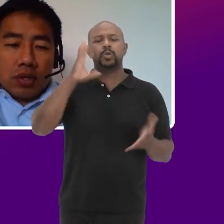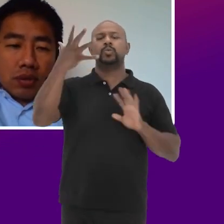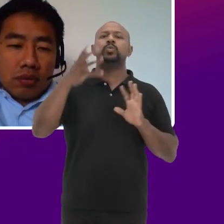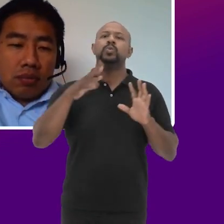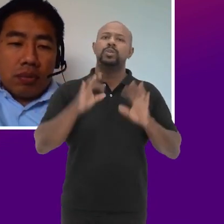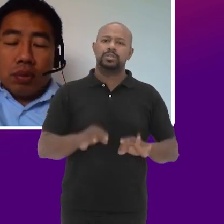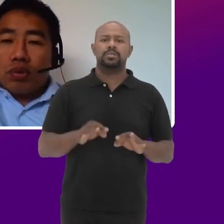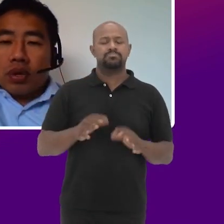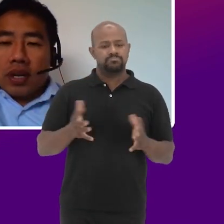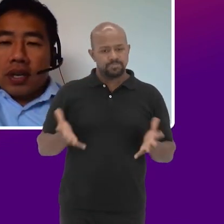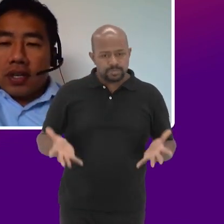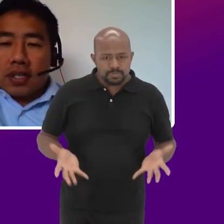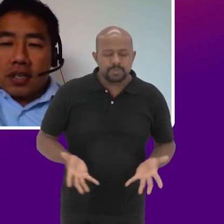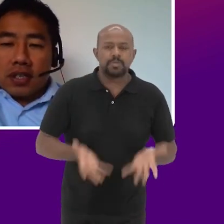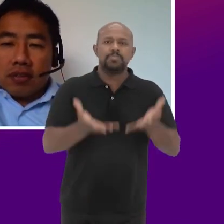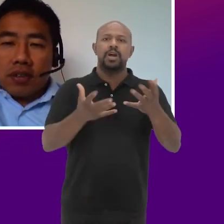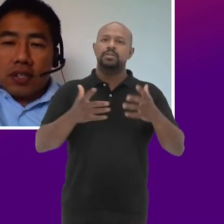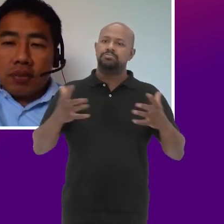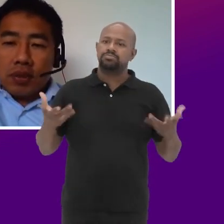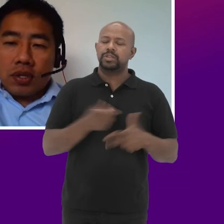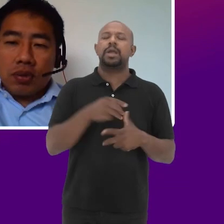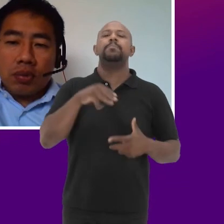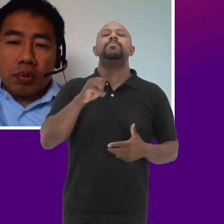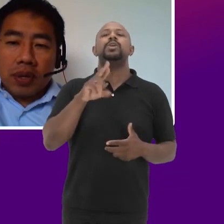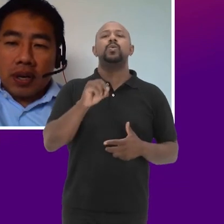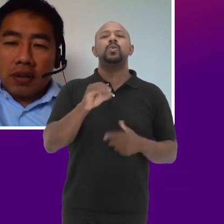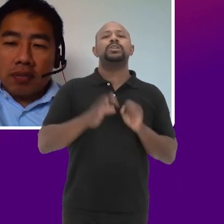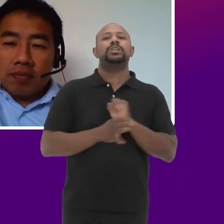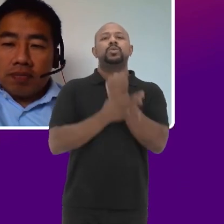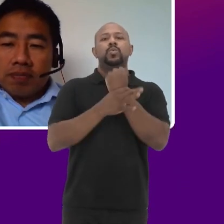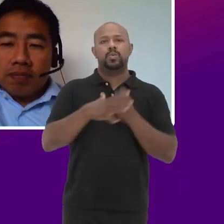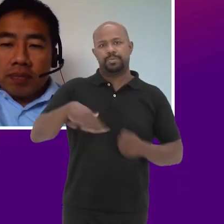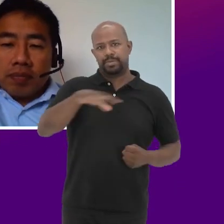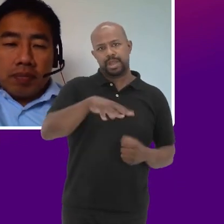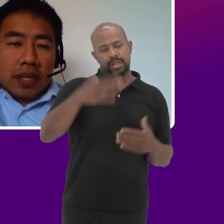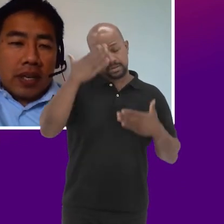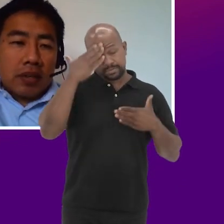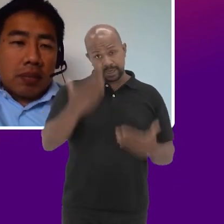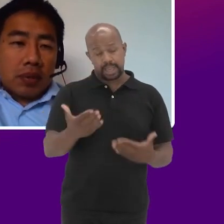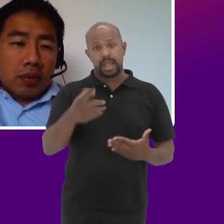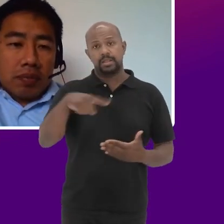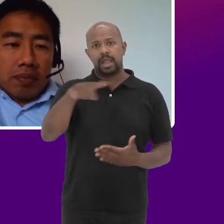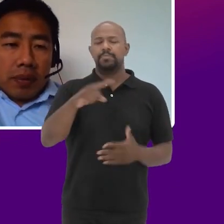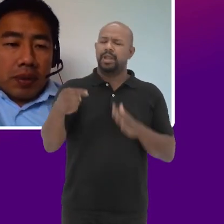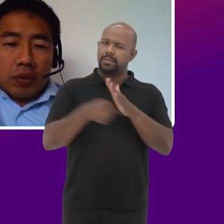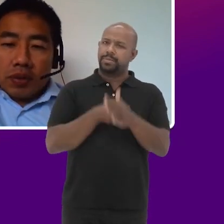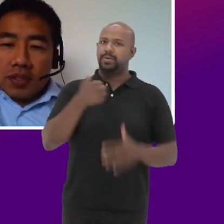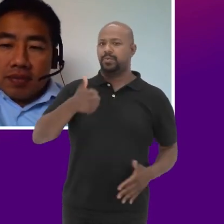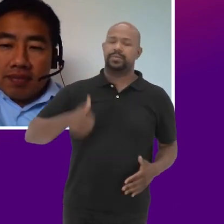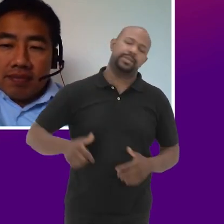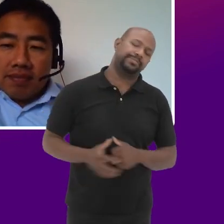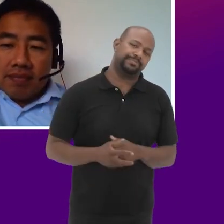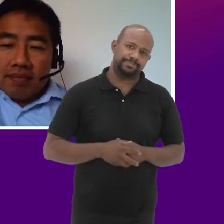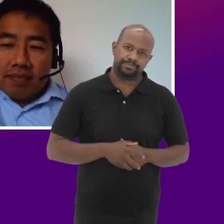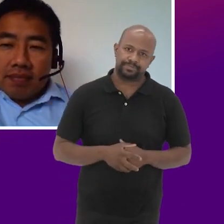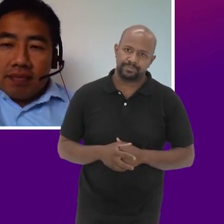fornecer uma solução, impulsionar aqui essas frentes de microseguro para o mercado. Obrigado aí pela